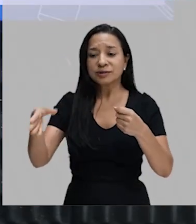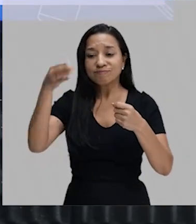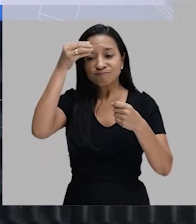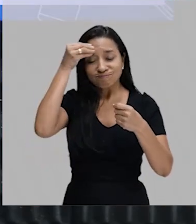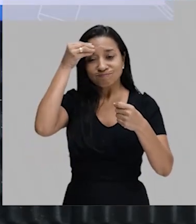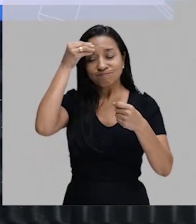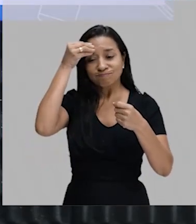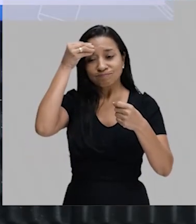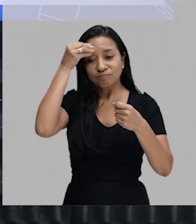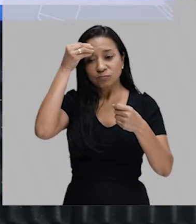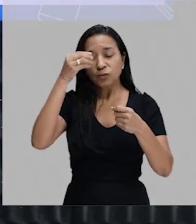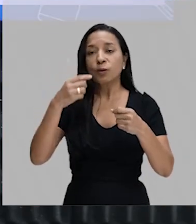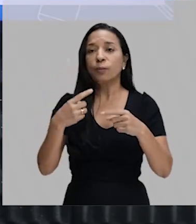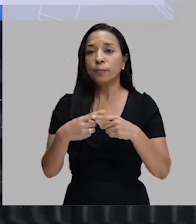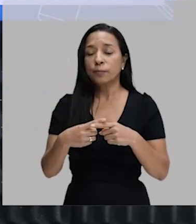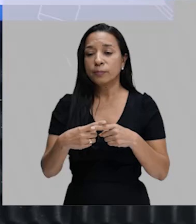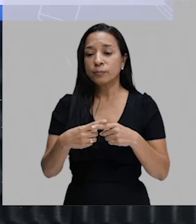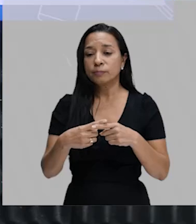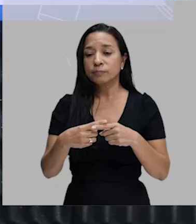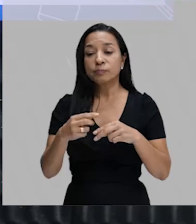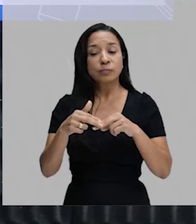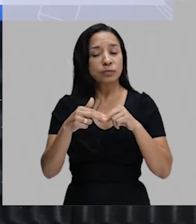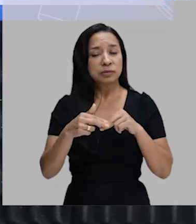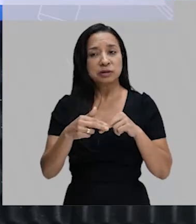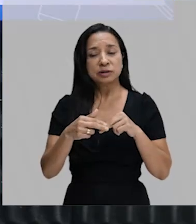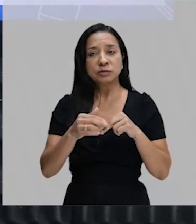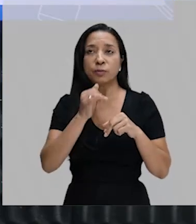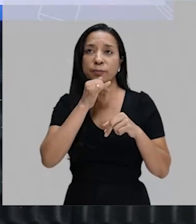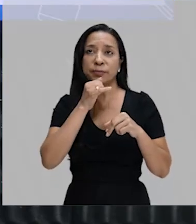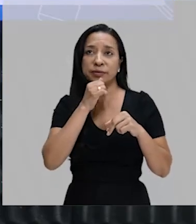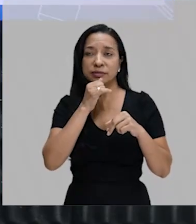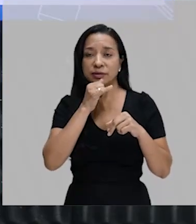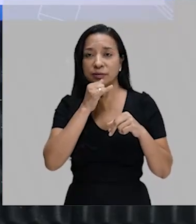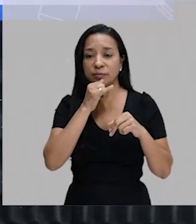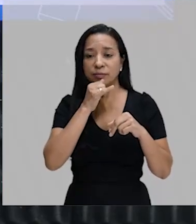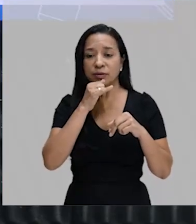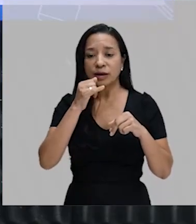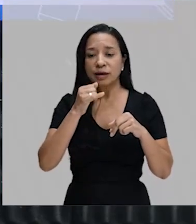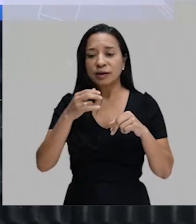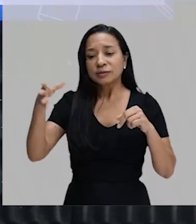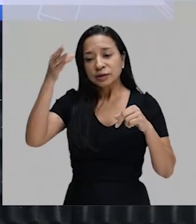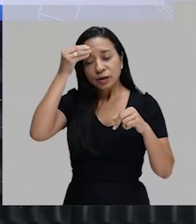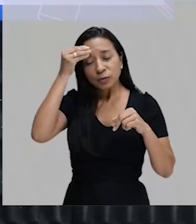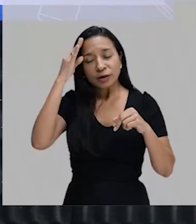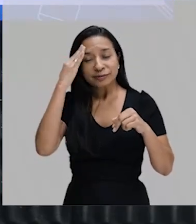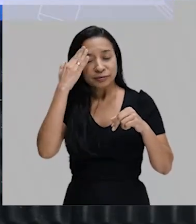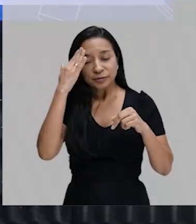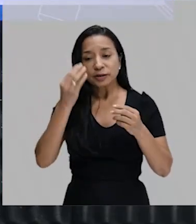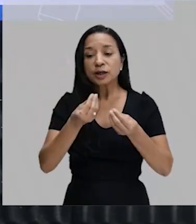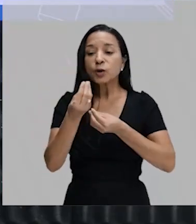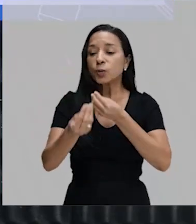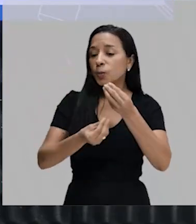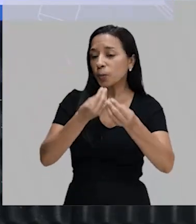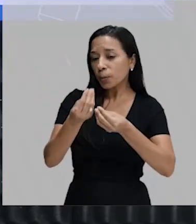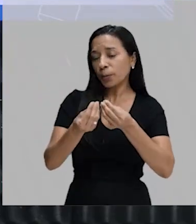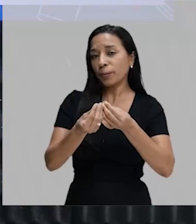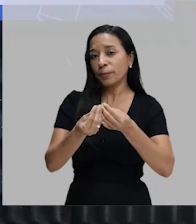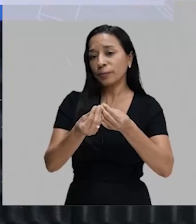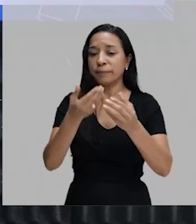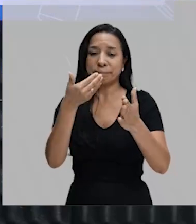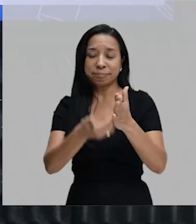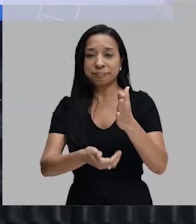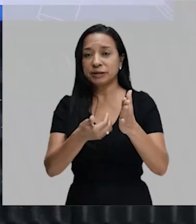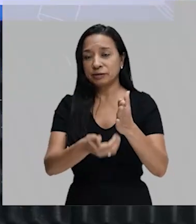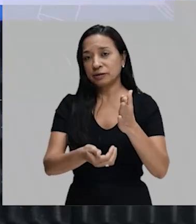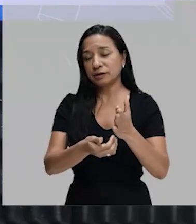na sua memória. Portanto, não adianta, se você decorar e não compreender como faz a coisa, não vai adiantar muito. Você pode